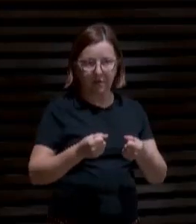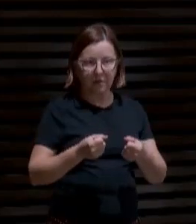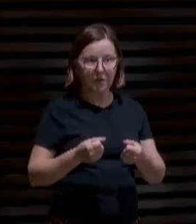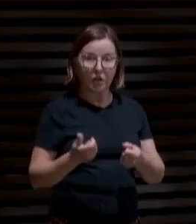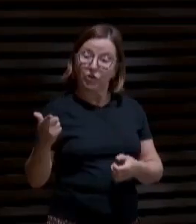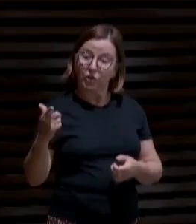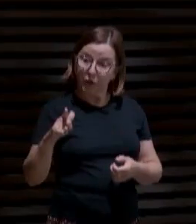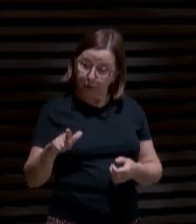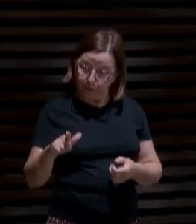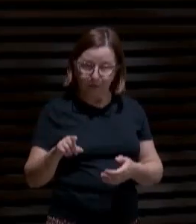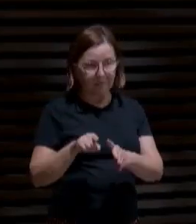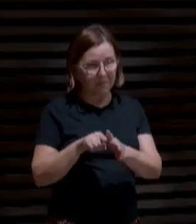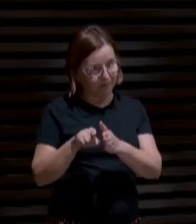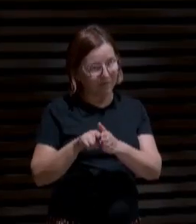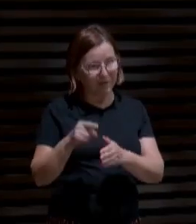com o ancião.